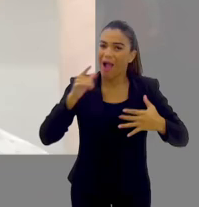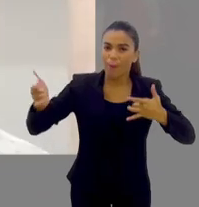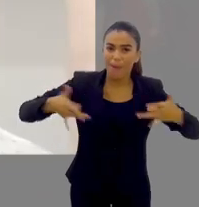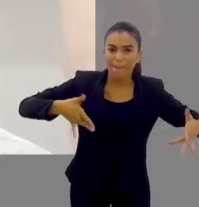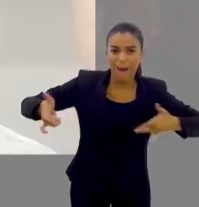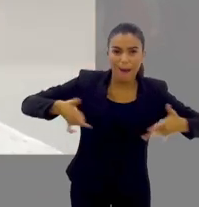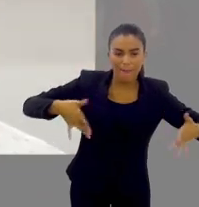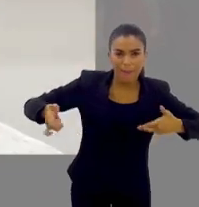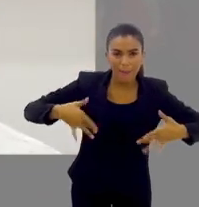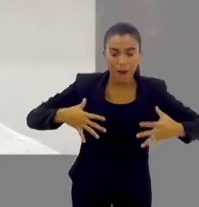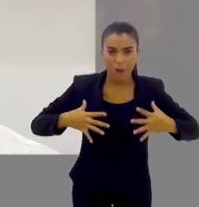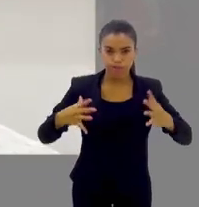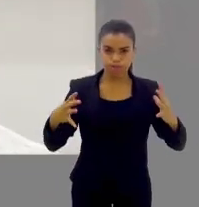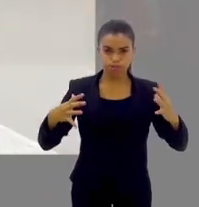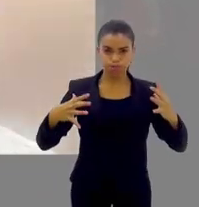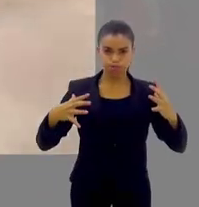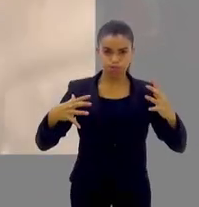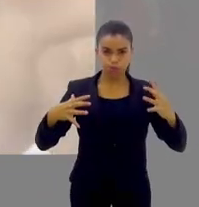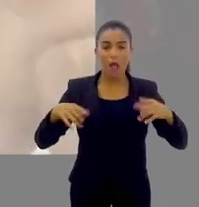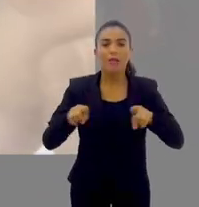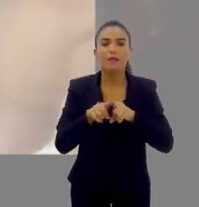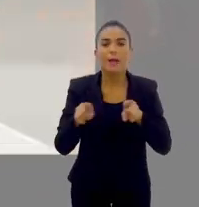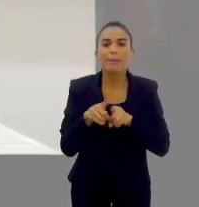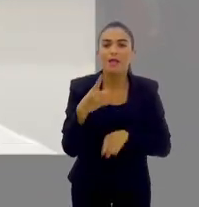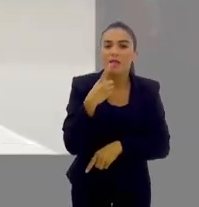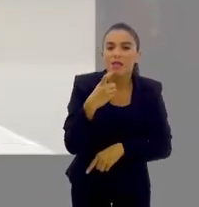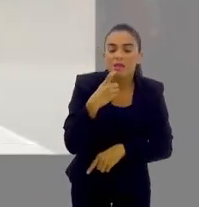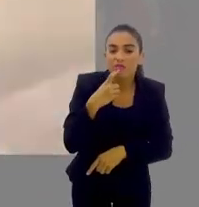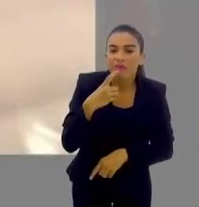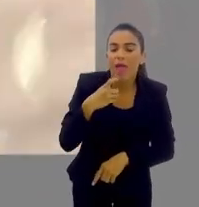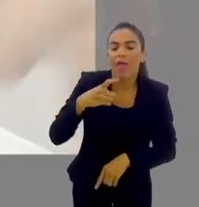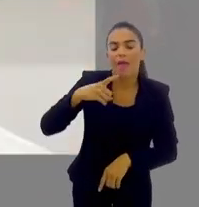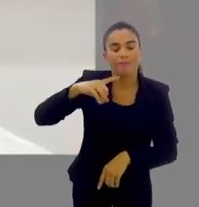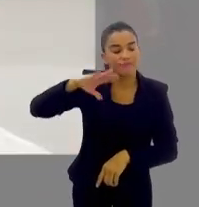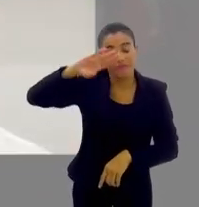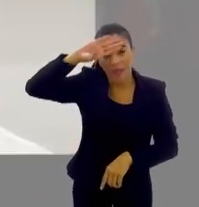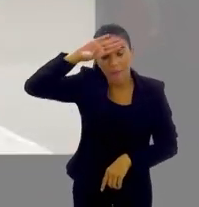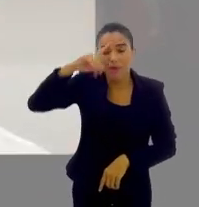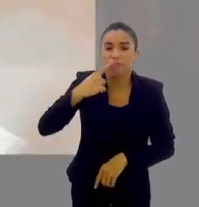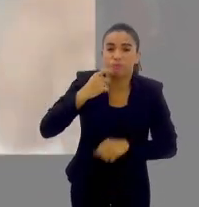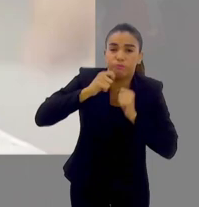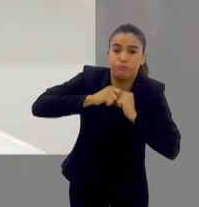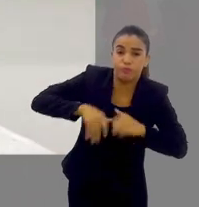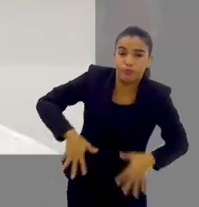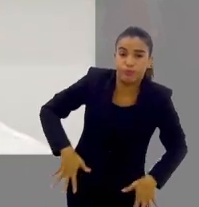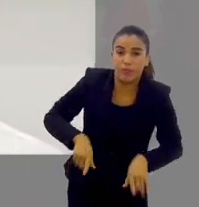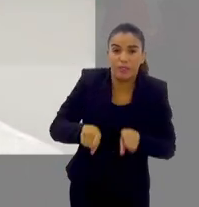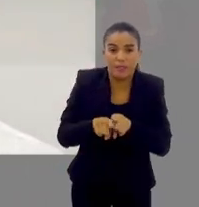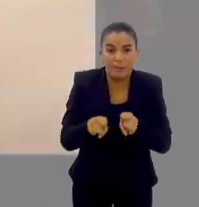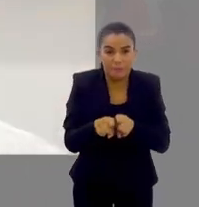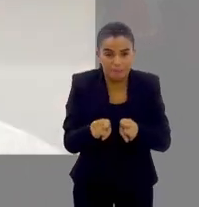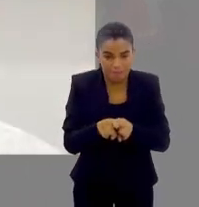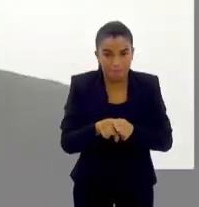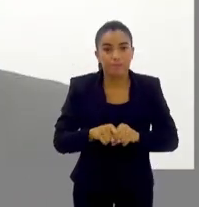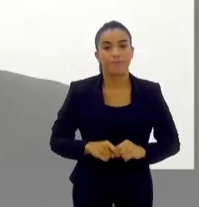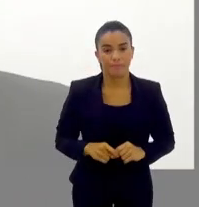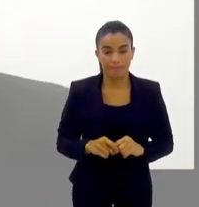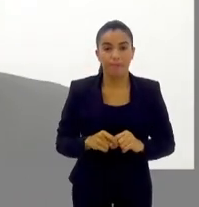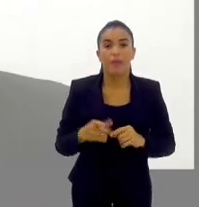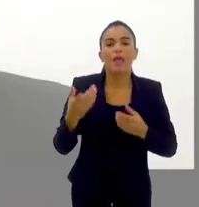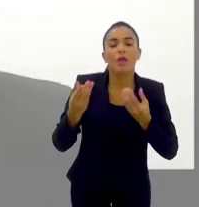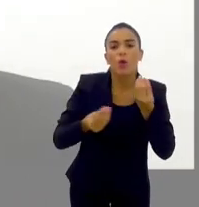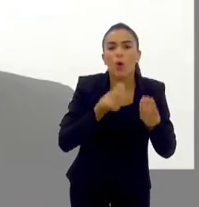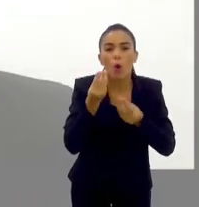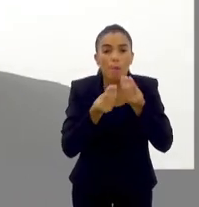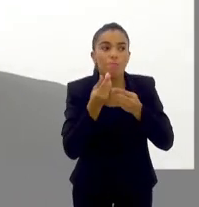de líquido, que vai ter a famosa febre hemorrágica, que pode também ser chamada de síndrome de choque, e tem outras nomenclaturas, e